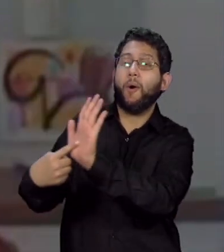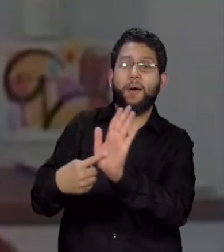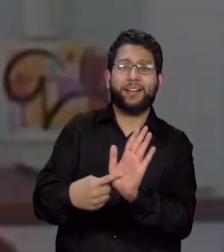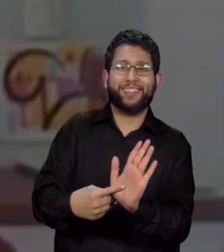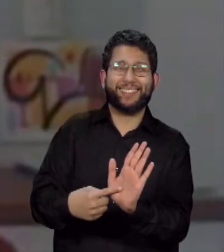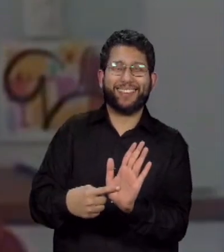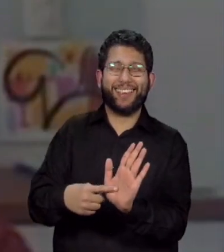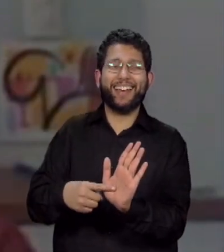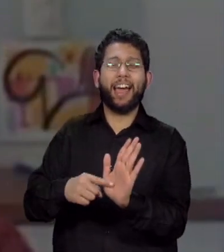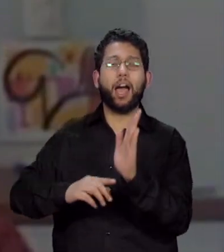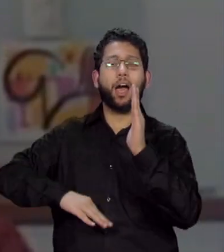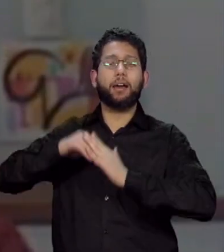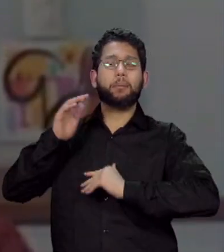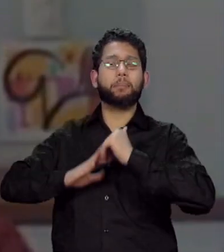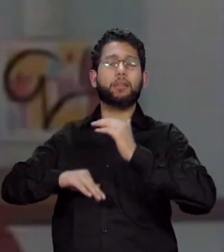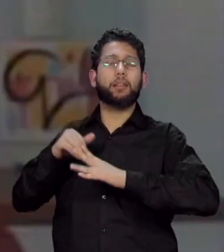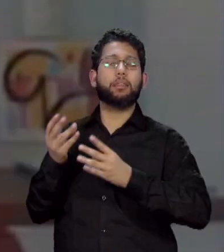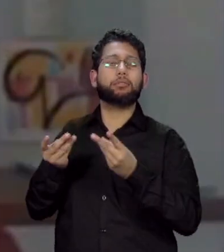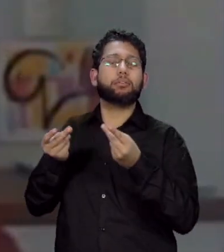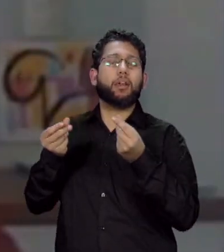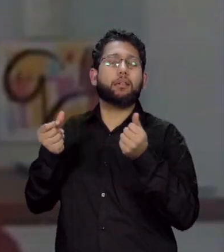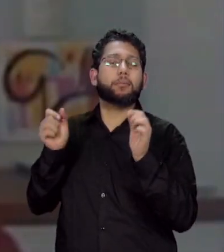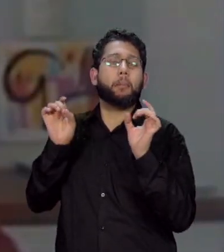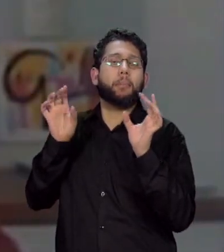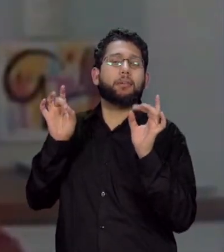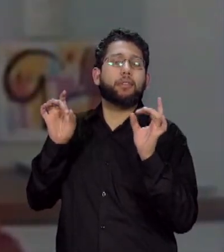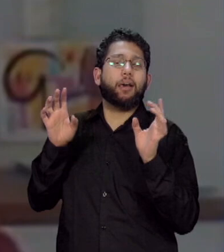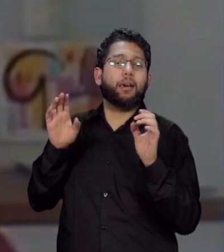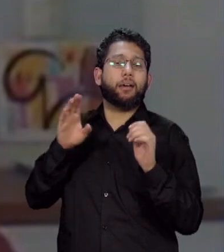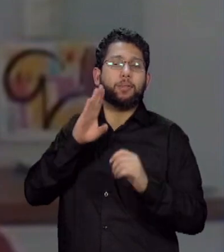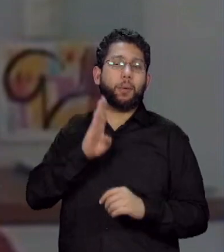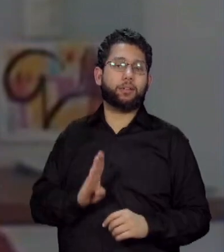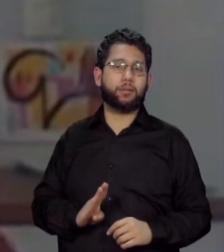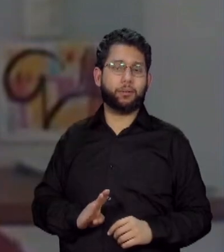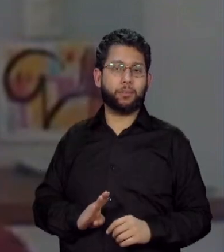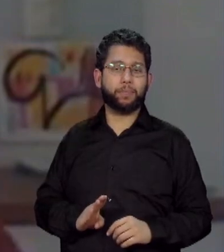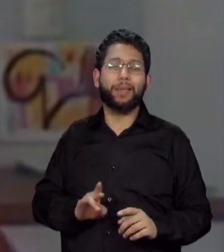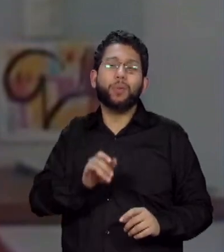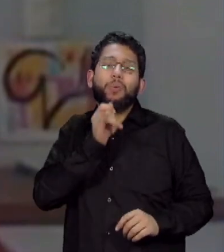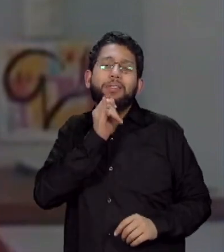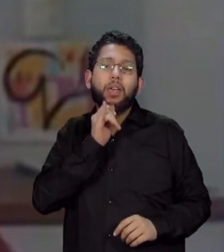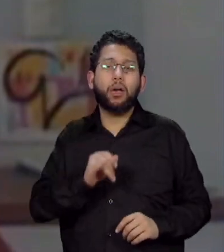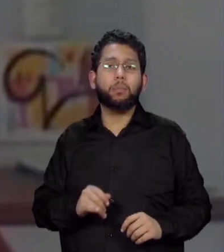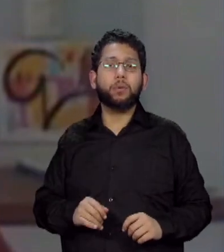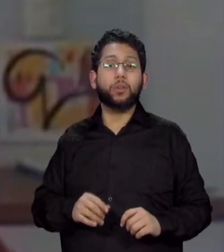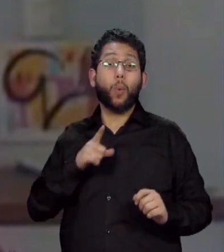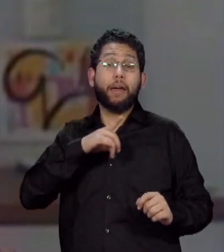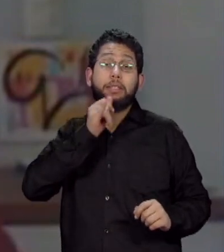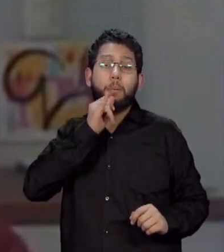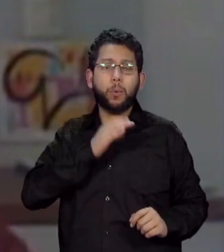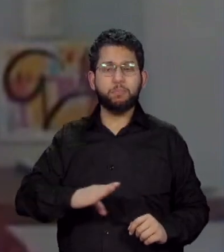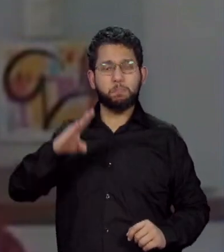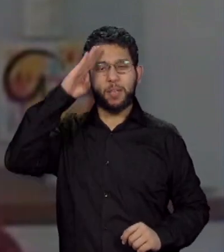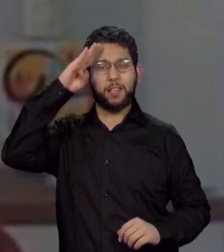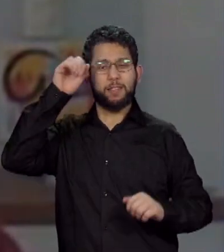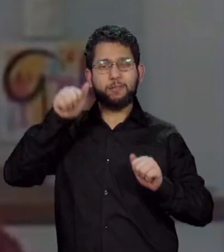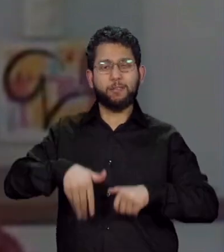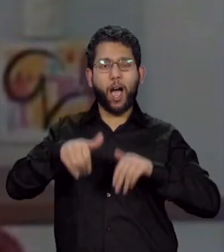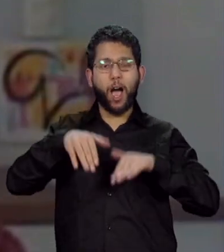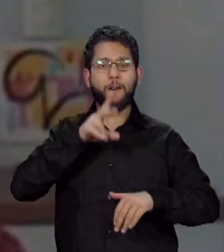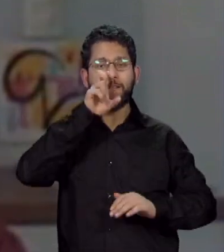soft skills, com suas habilidades que não são as hards, né? Que não é o poder militar, mas que é a